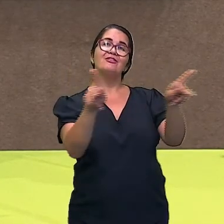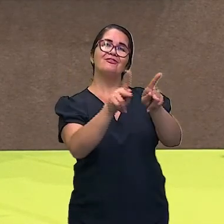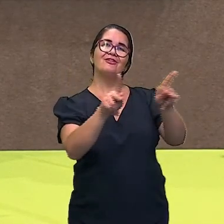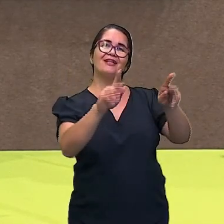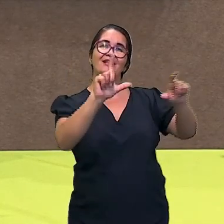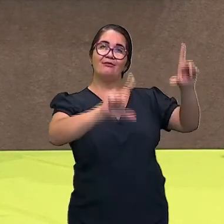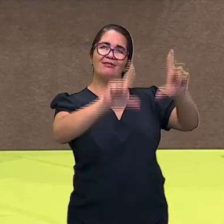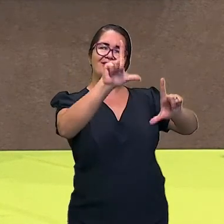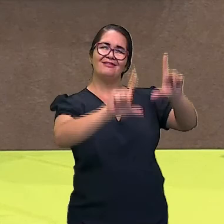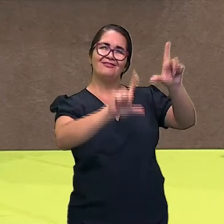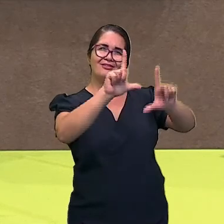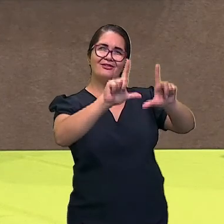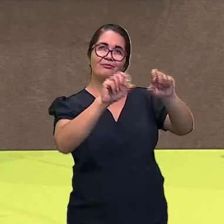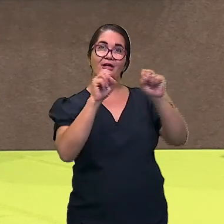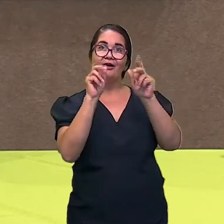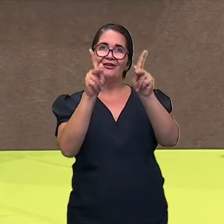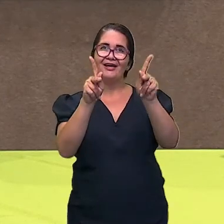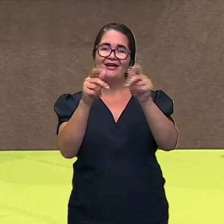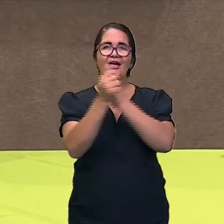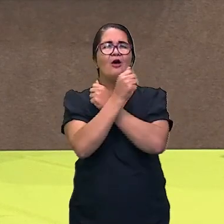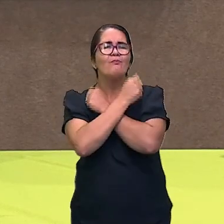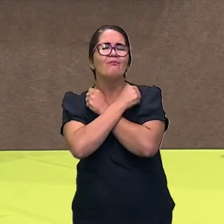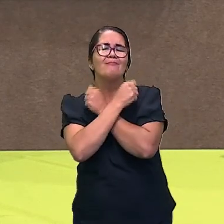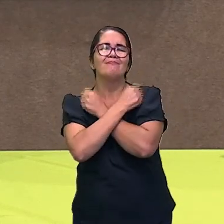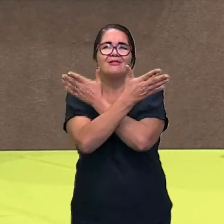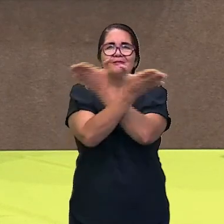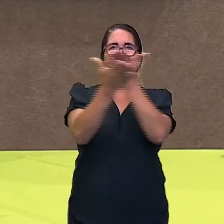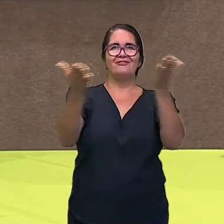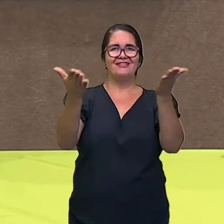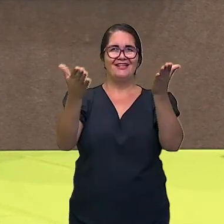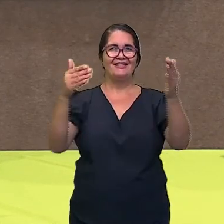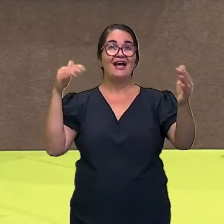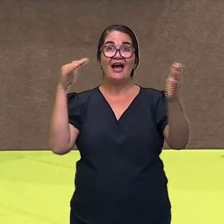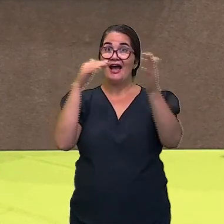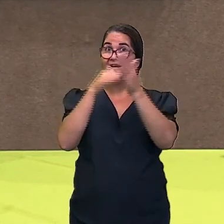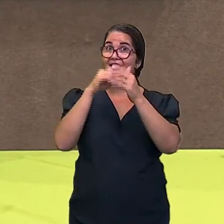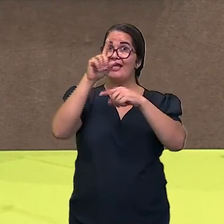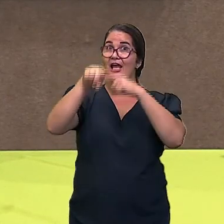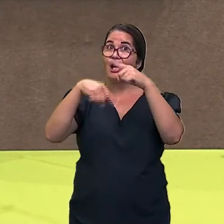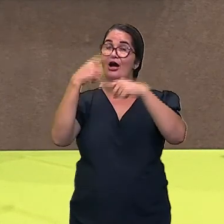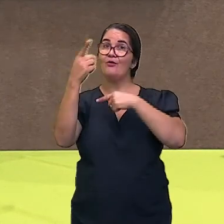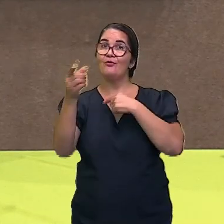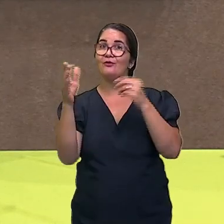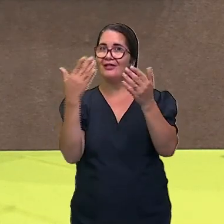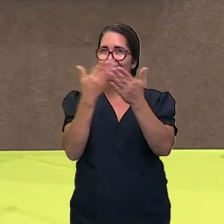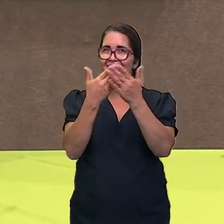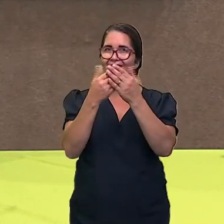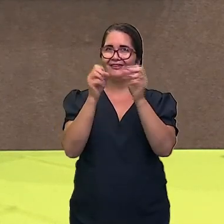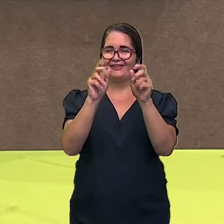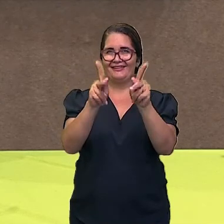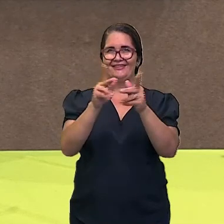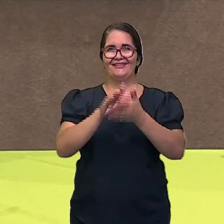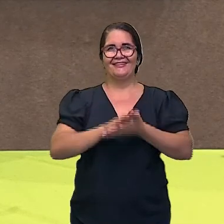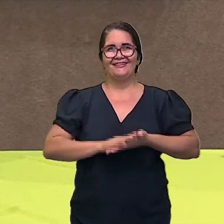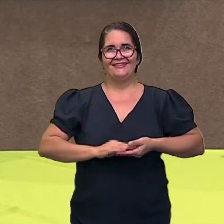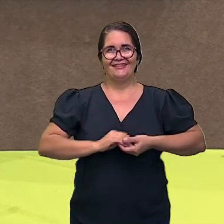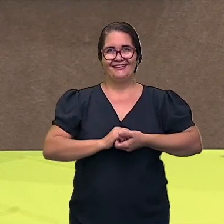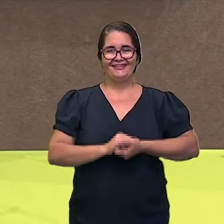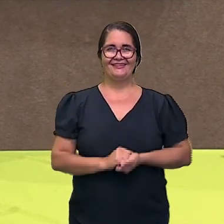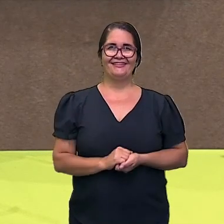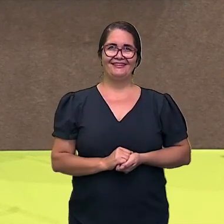plataforma. Grande abraço para vocês. Para a próxima aula, teremos mais.